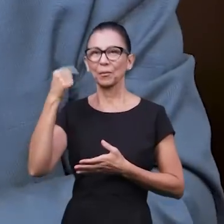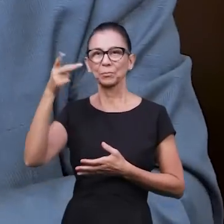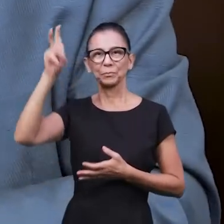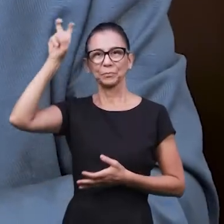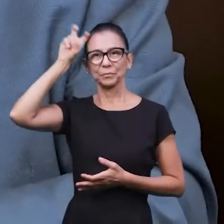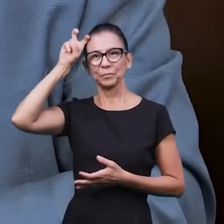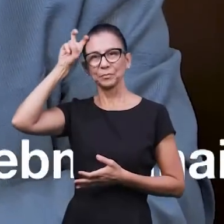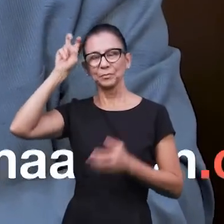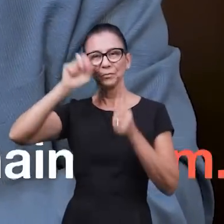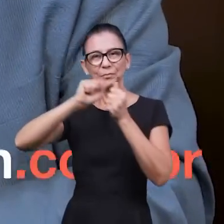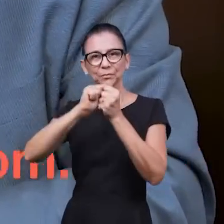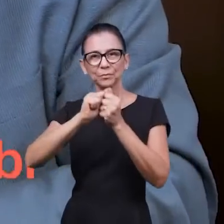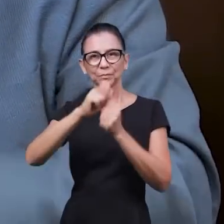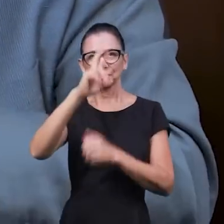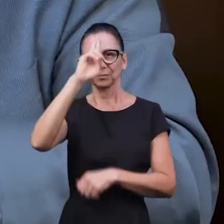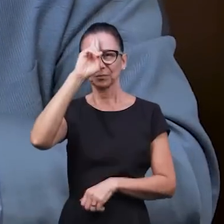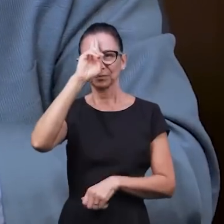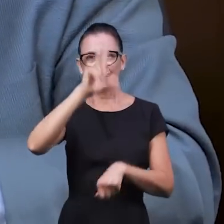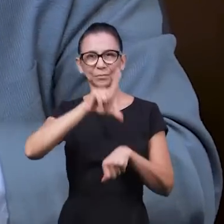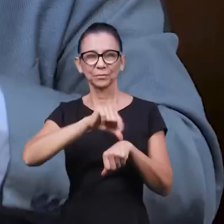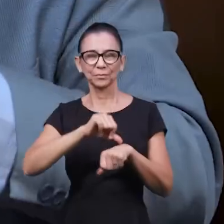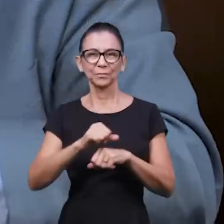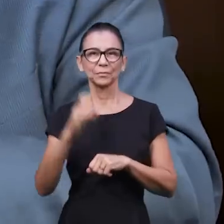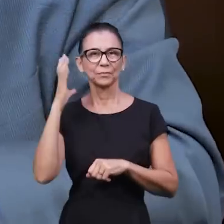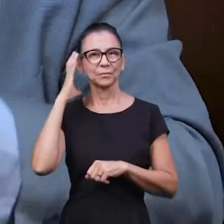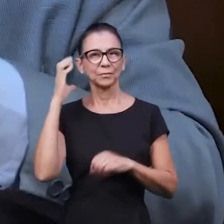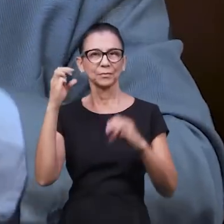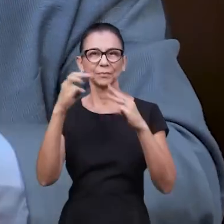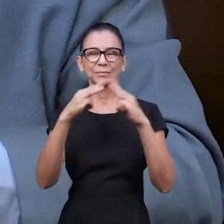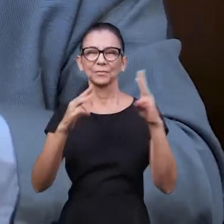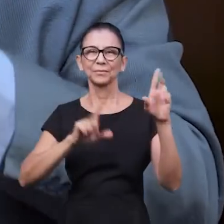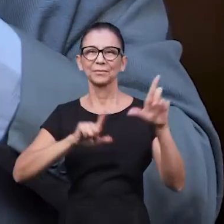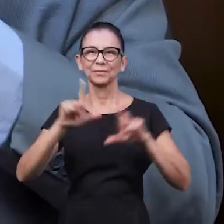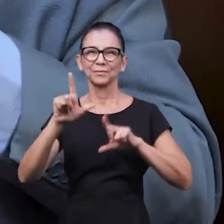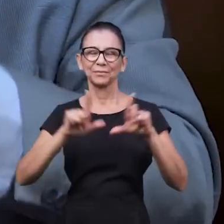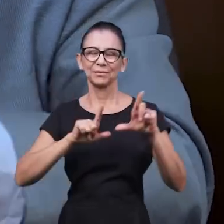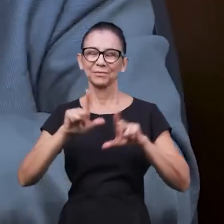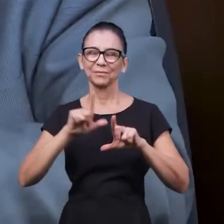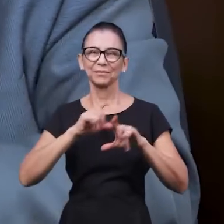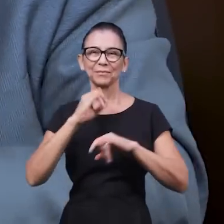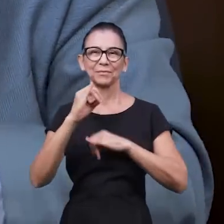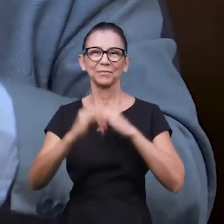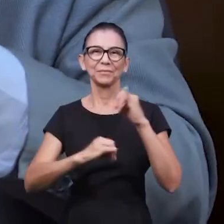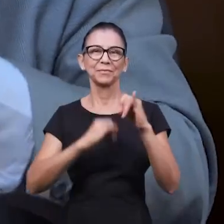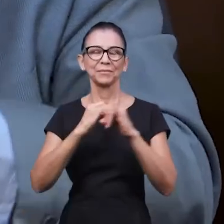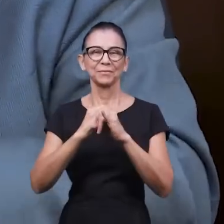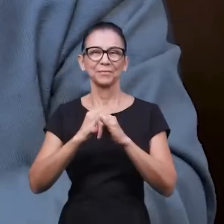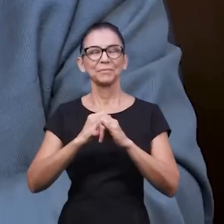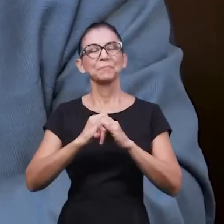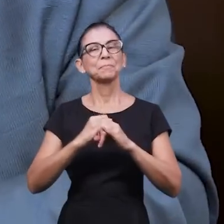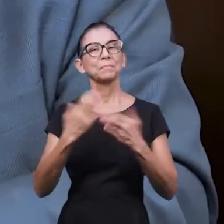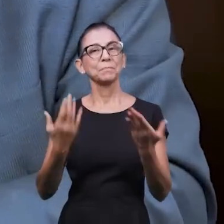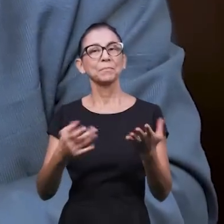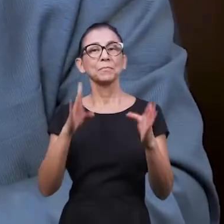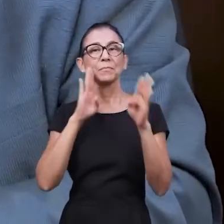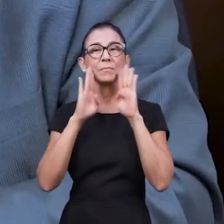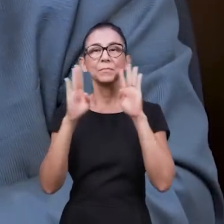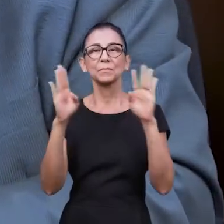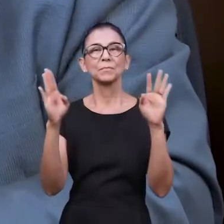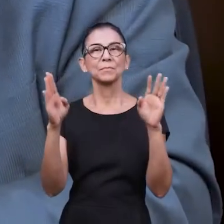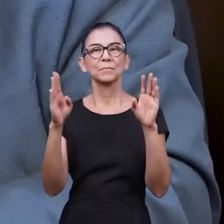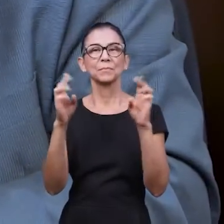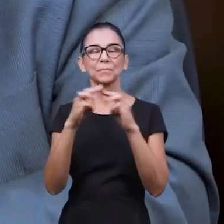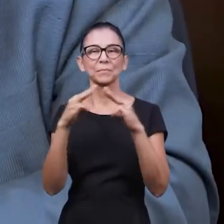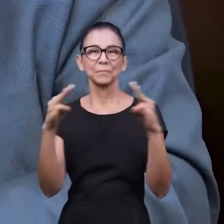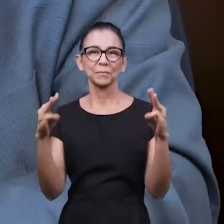para na próxima quinta-feira estarmos juntos ao meio-dia pela Rádio Manaim, TV Web Manaim, pelo Facebook da Rádio Manaim, também no canal da